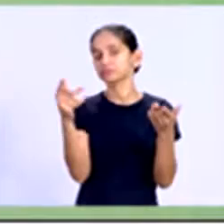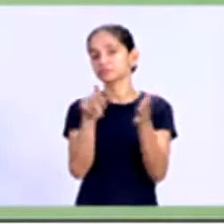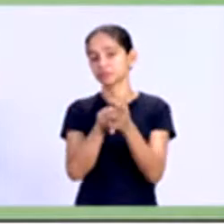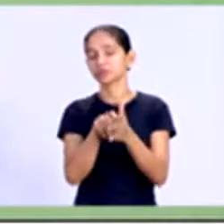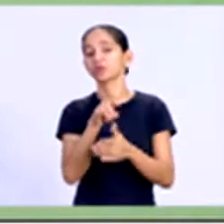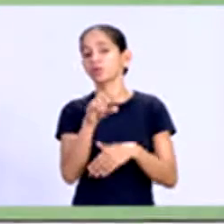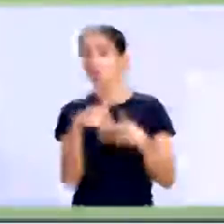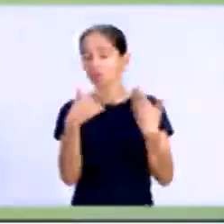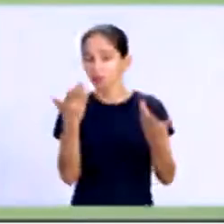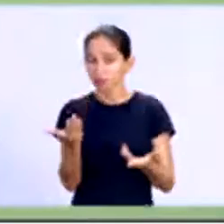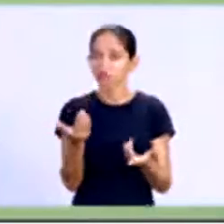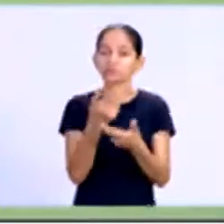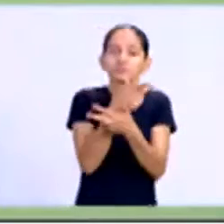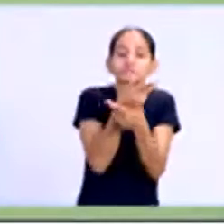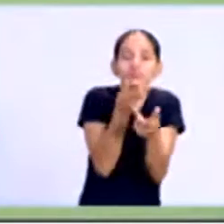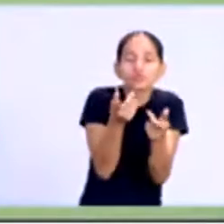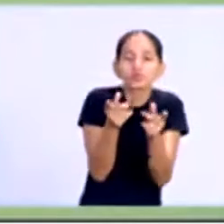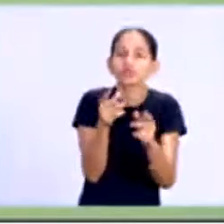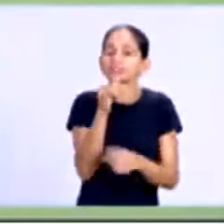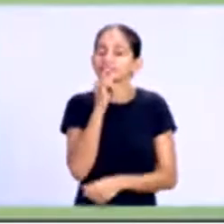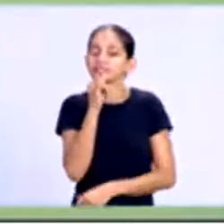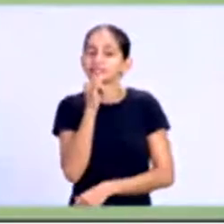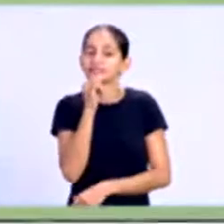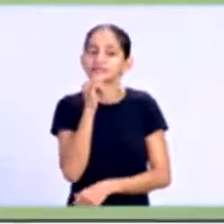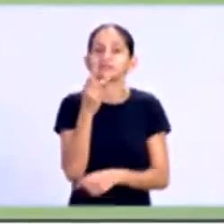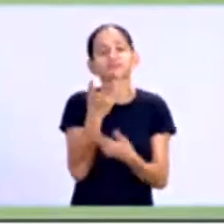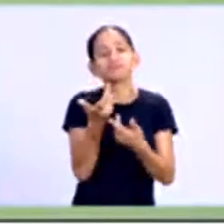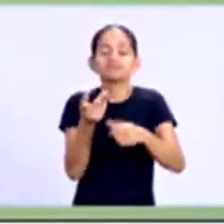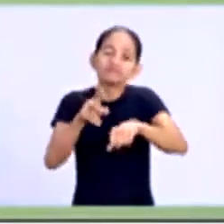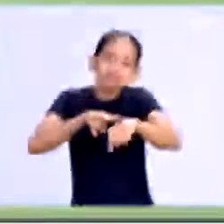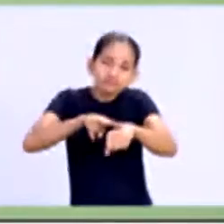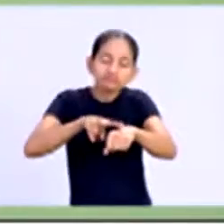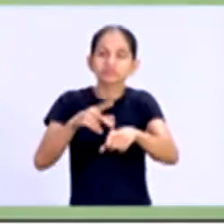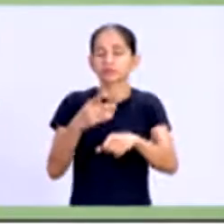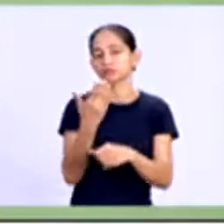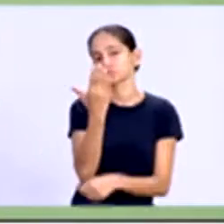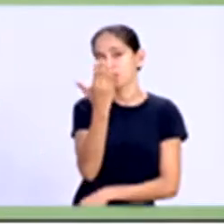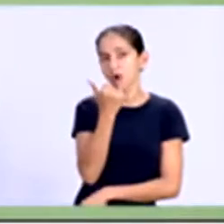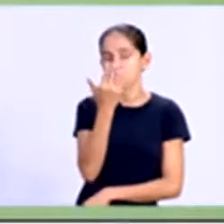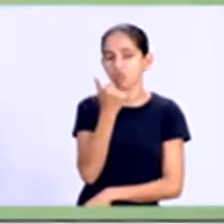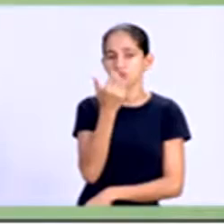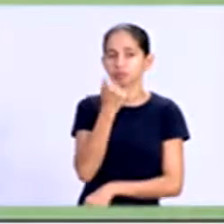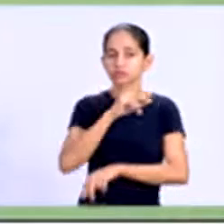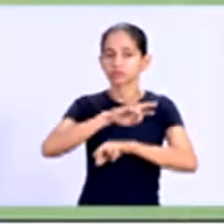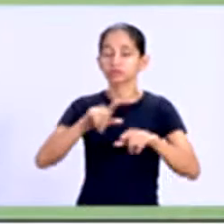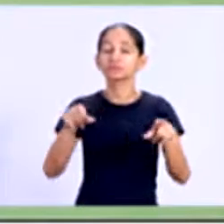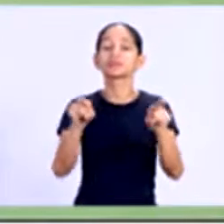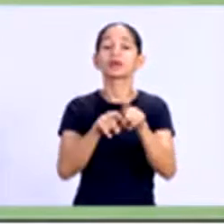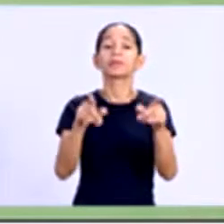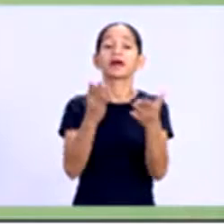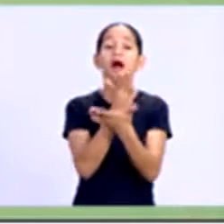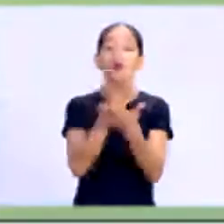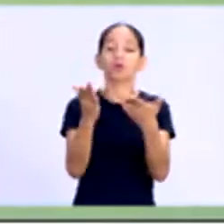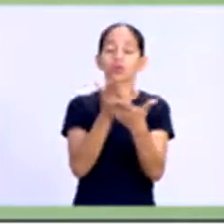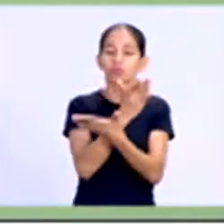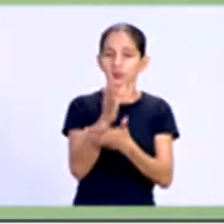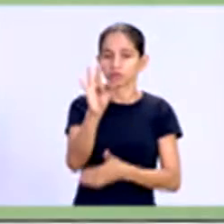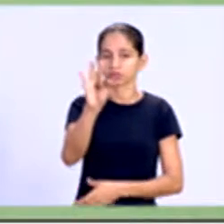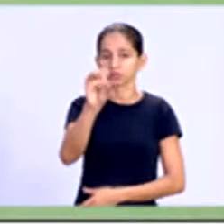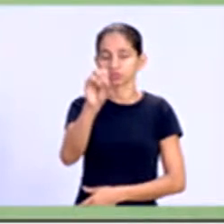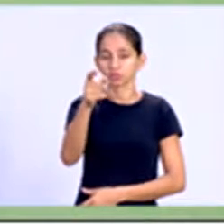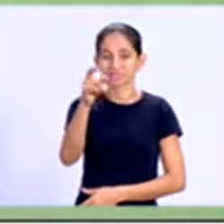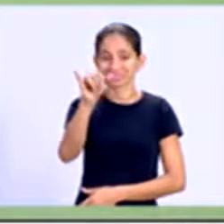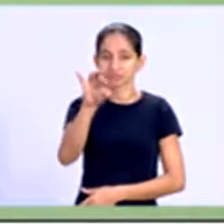por micro-organismos como fungos e bactérias e pelas toxinas que eles